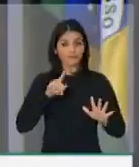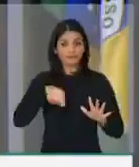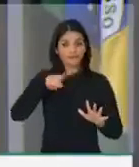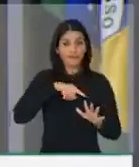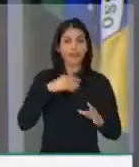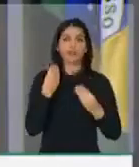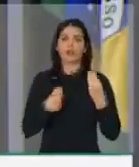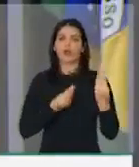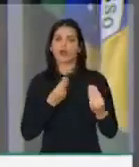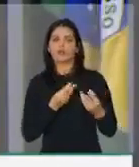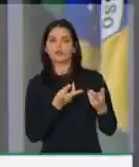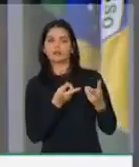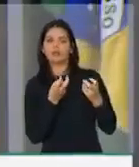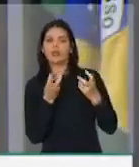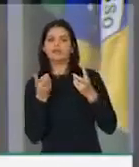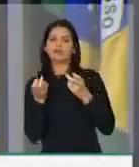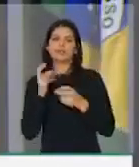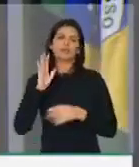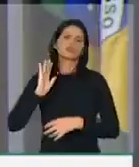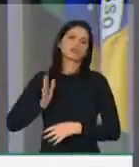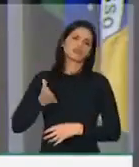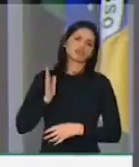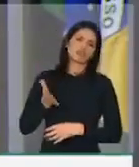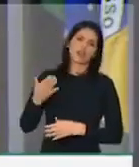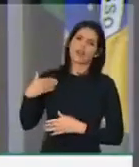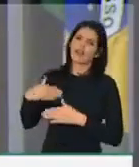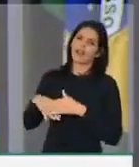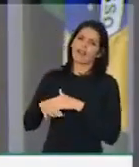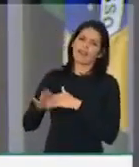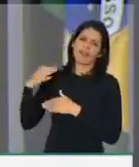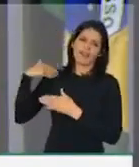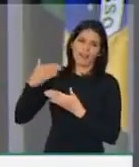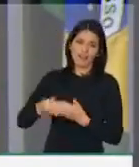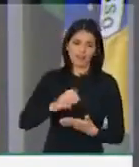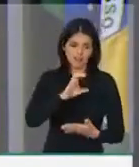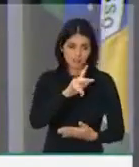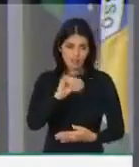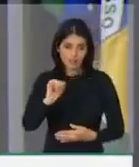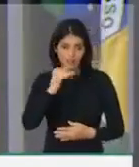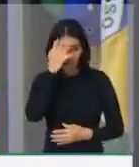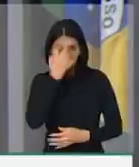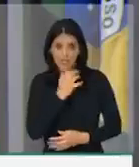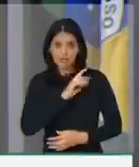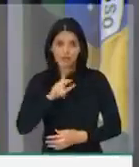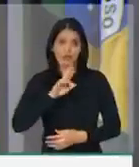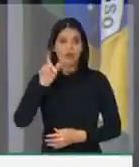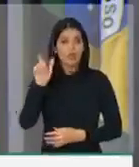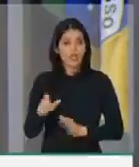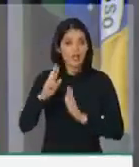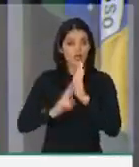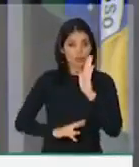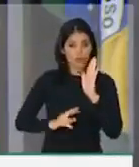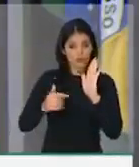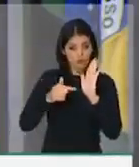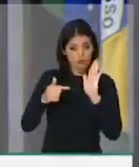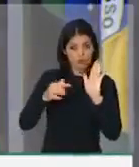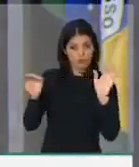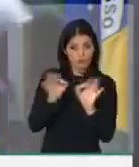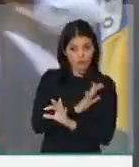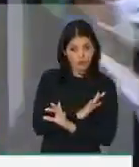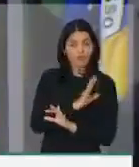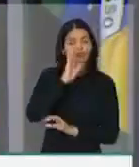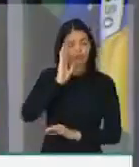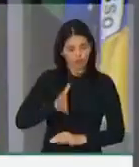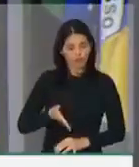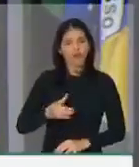padrão Nós já estamos vendo há muito tempo Aquilo é sério o relator já tem o seu relatório Pronto já tem o